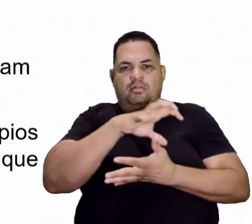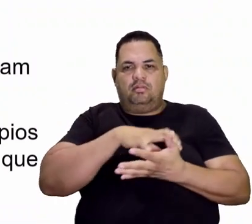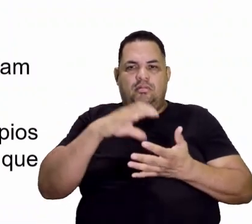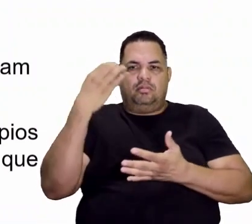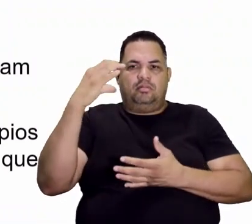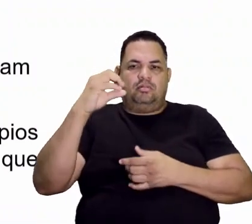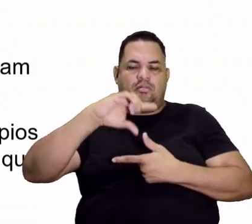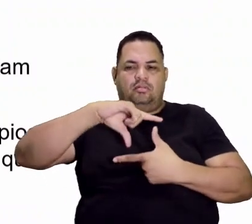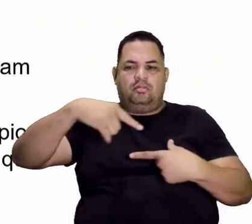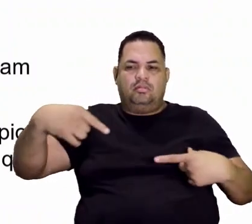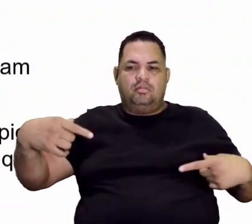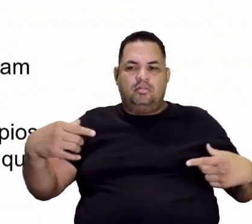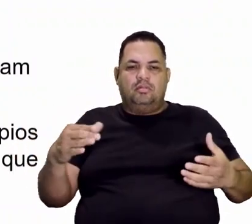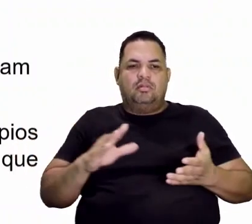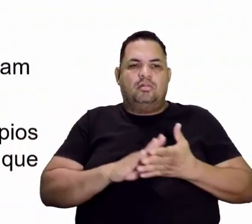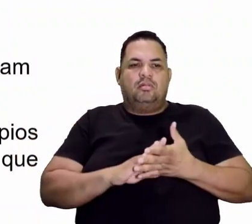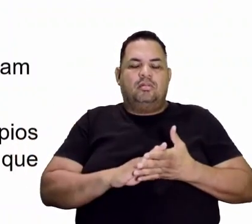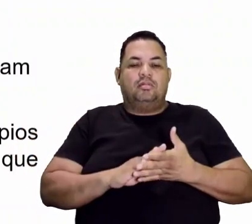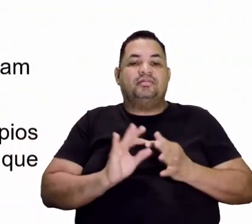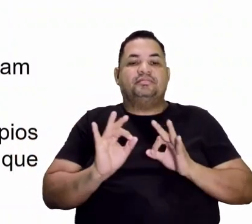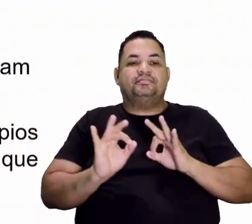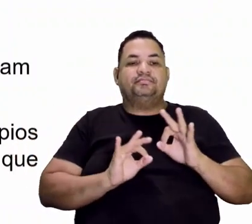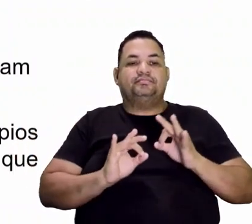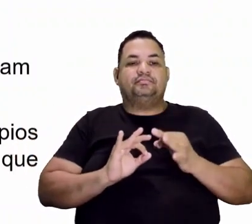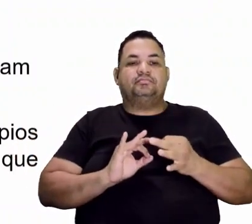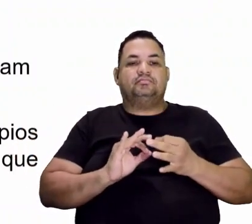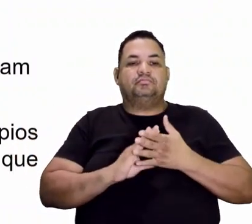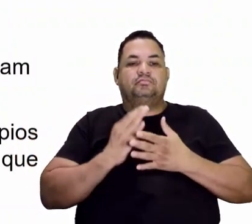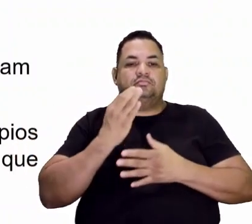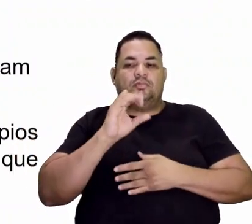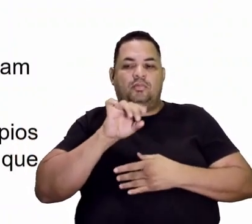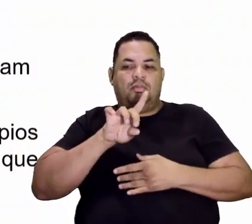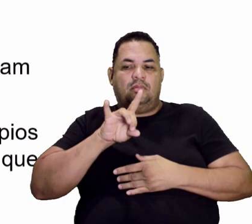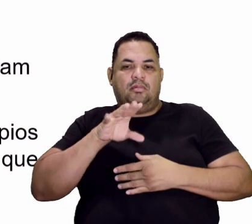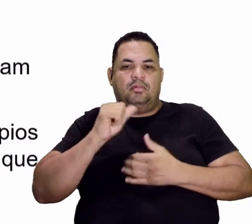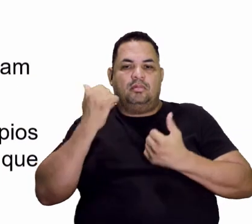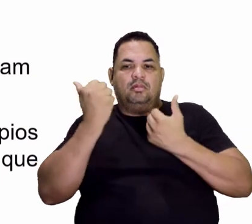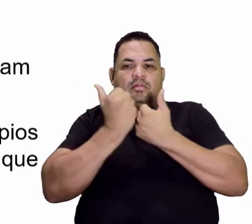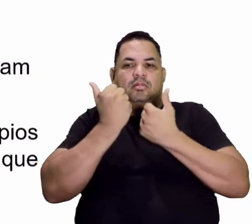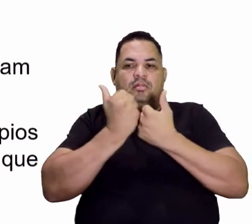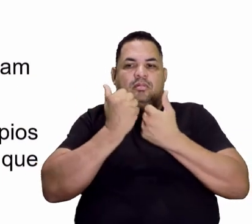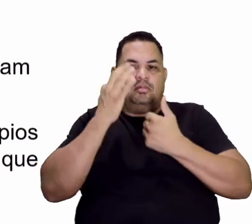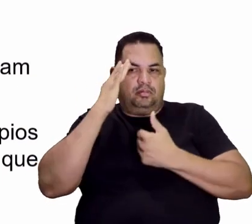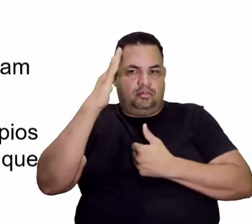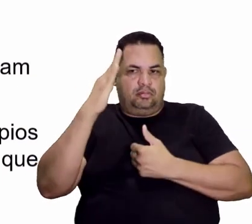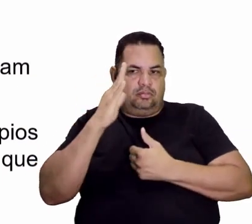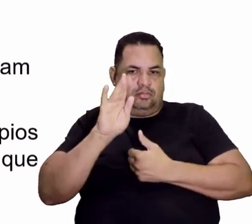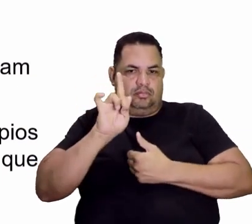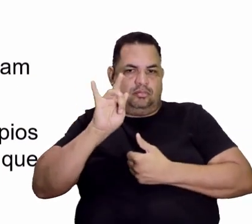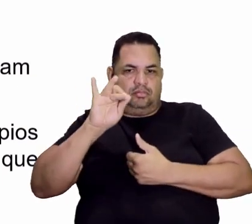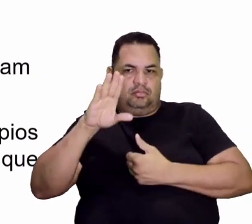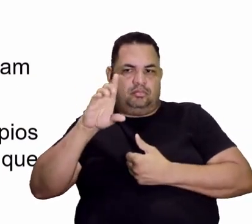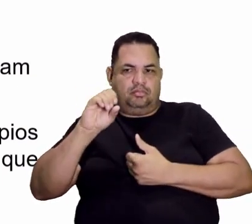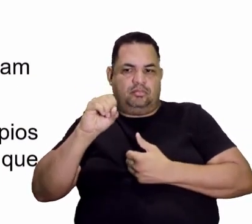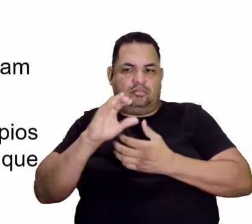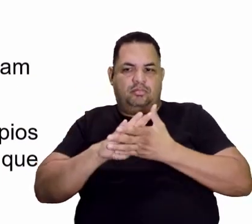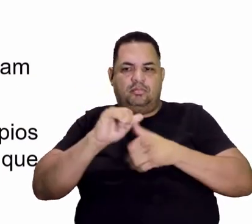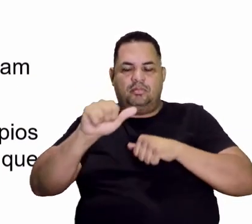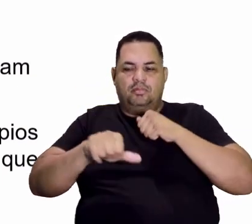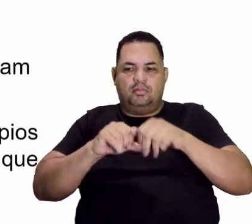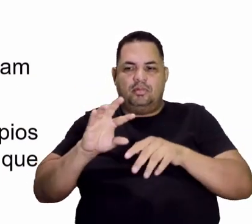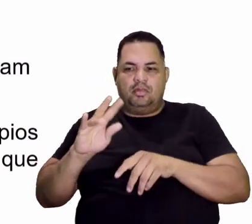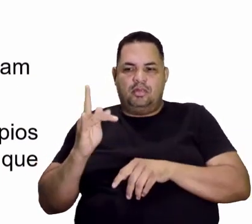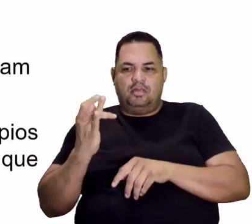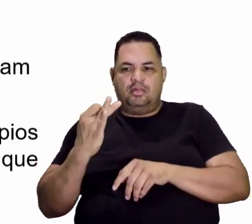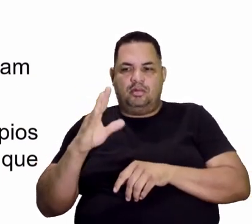científica na modernidade. A Revolução Copernicana, que é uma substituição da teoria geocêntrica pela heliocêntrica, ó,